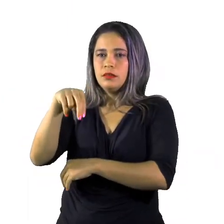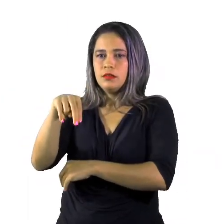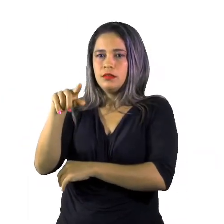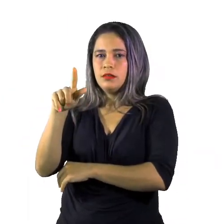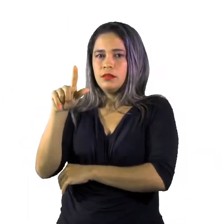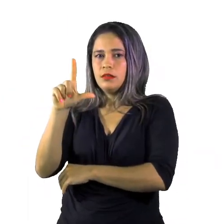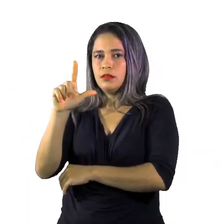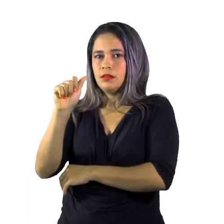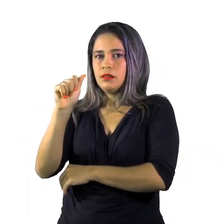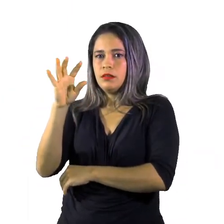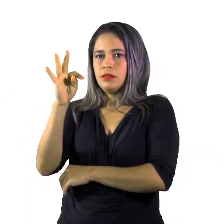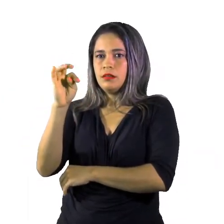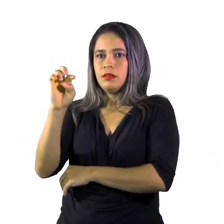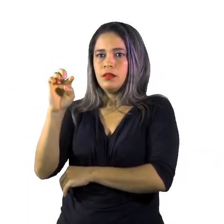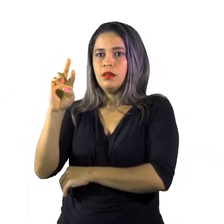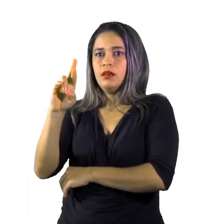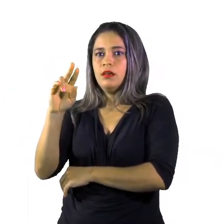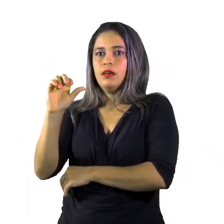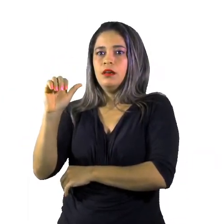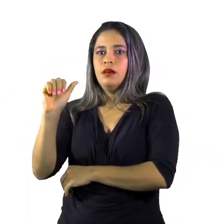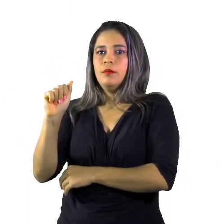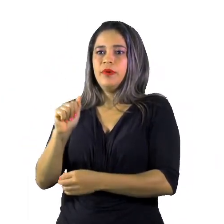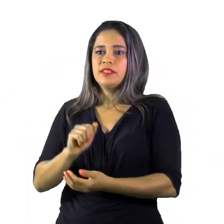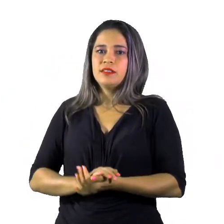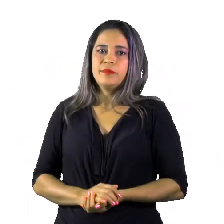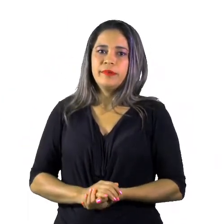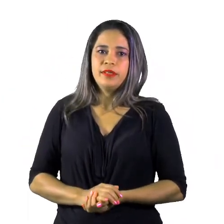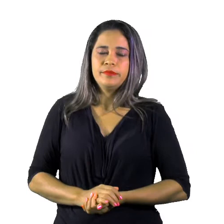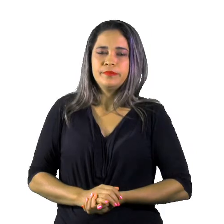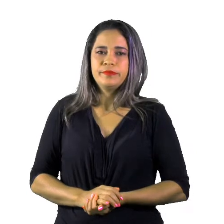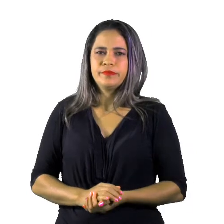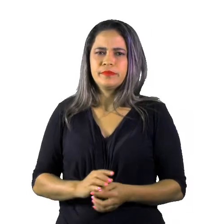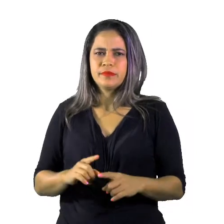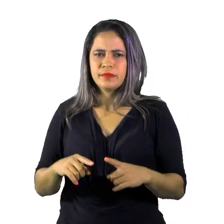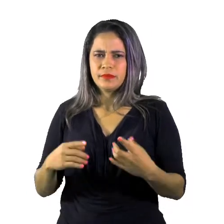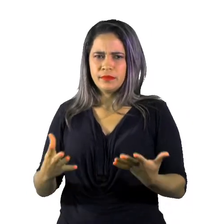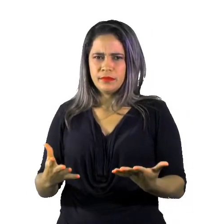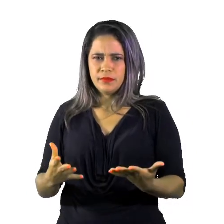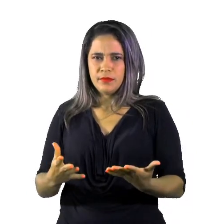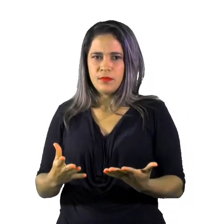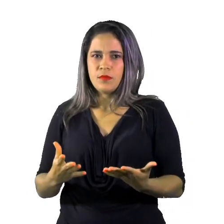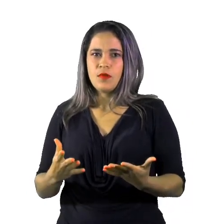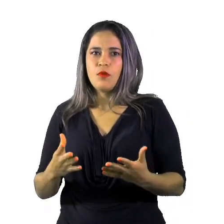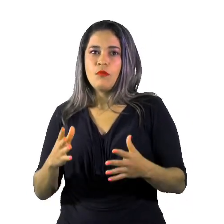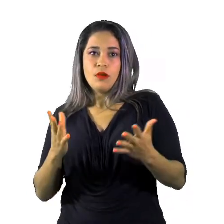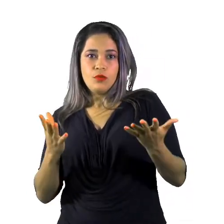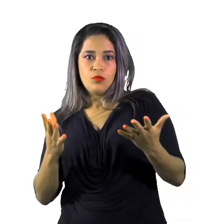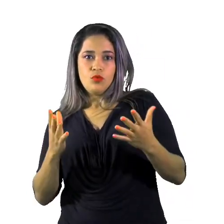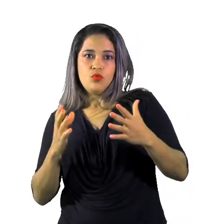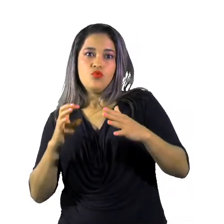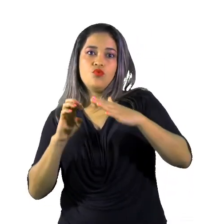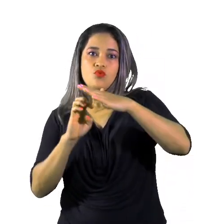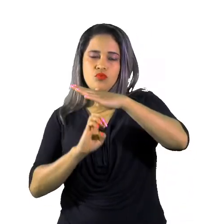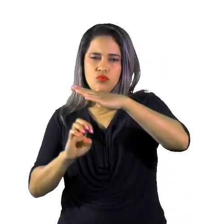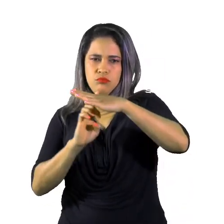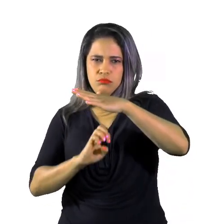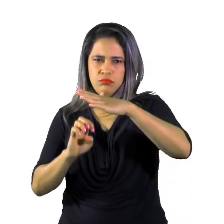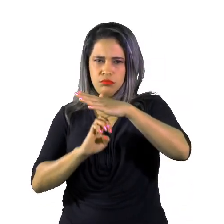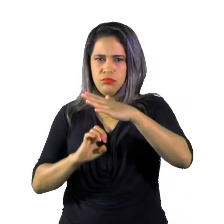aconteceu? Consequências dessa revolução industrial. Tá? O aumento do comércio internacional, tendo em vista que a gente já